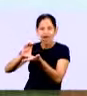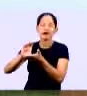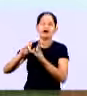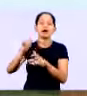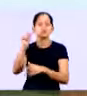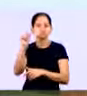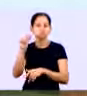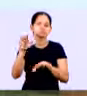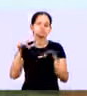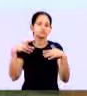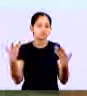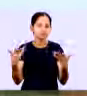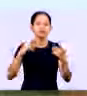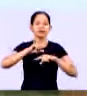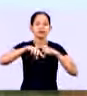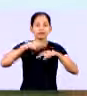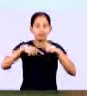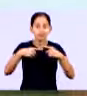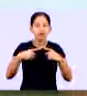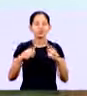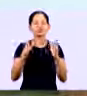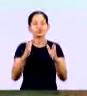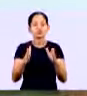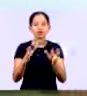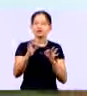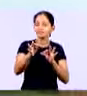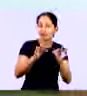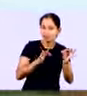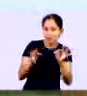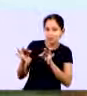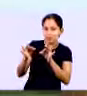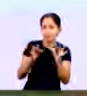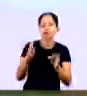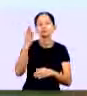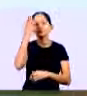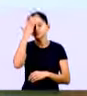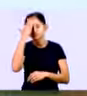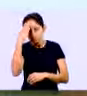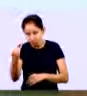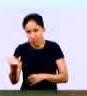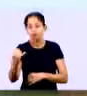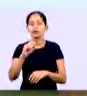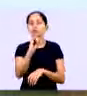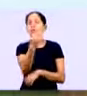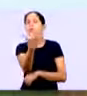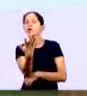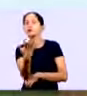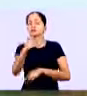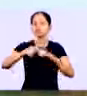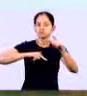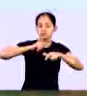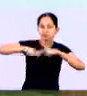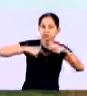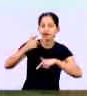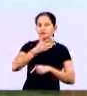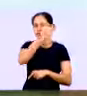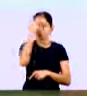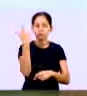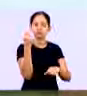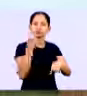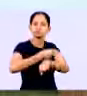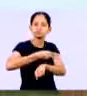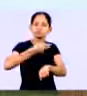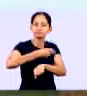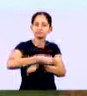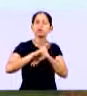de posse dessa informação e de posse do volume de vendas, eu também sei qual a quantidade de funcionários que eu preciso ter, eu sei qual a estrutura que eu preciso